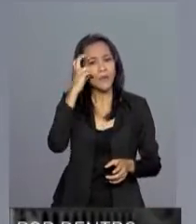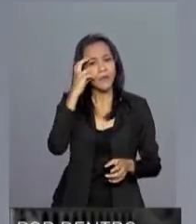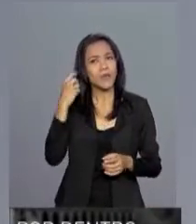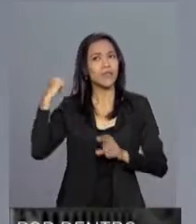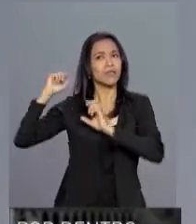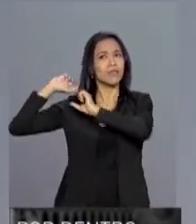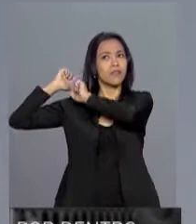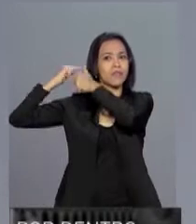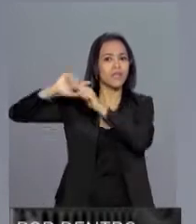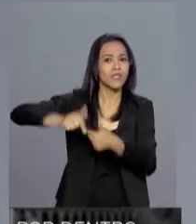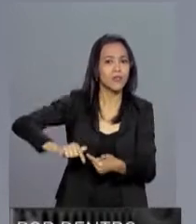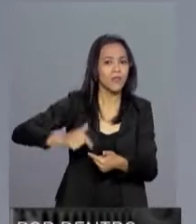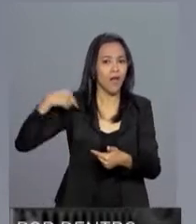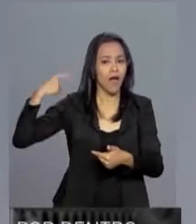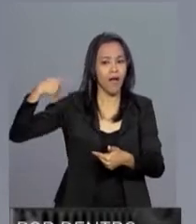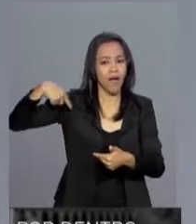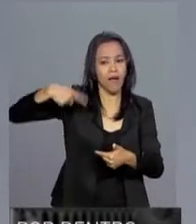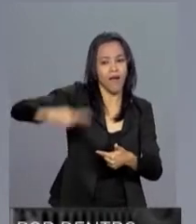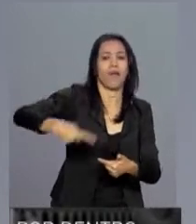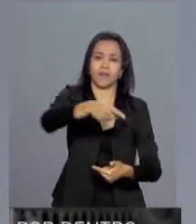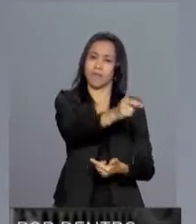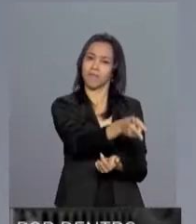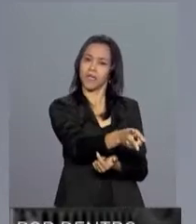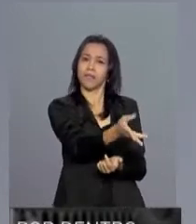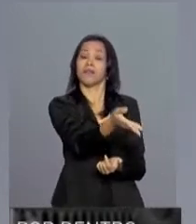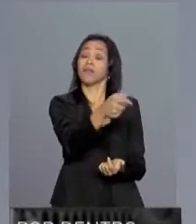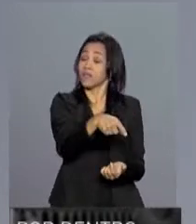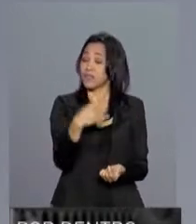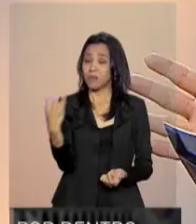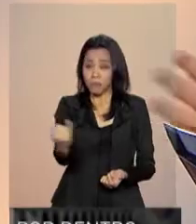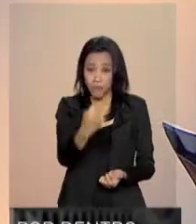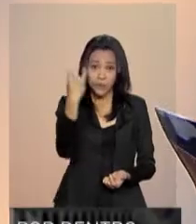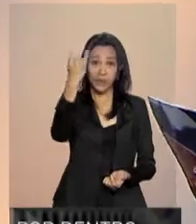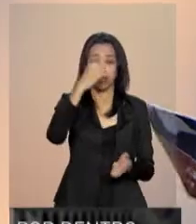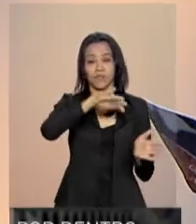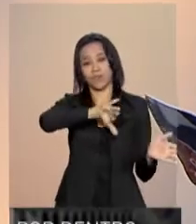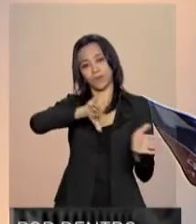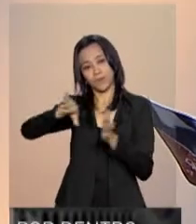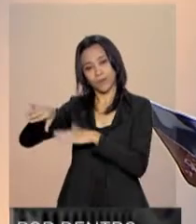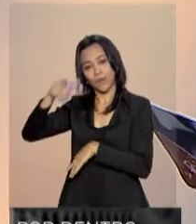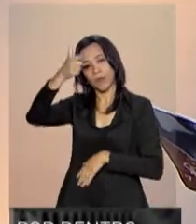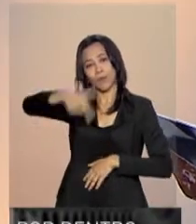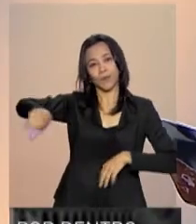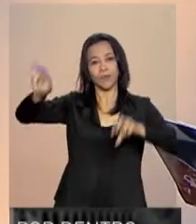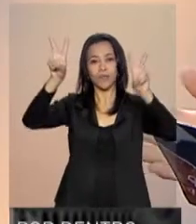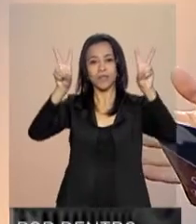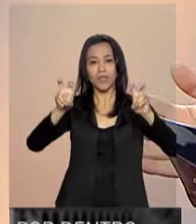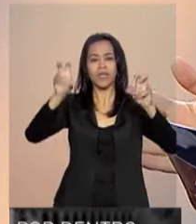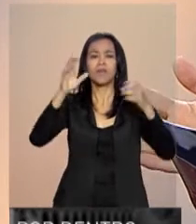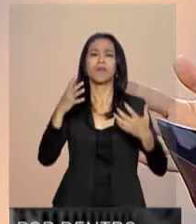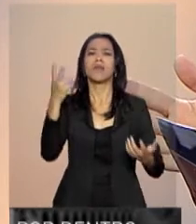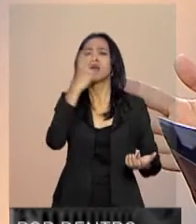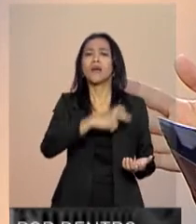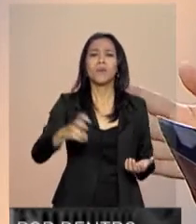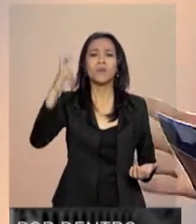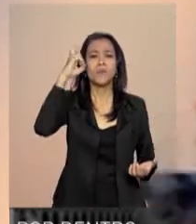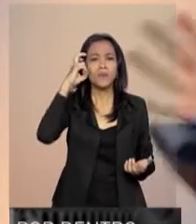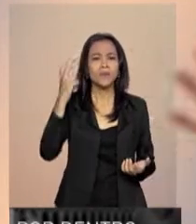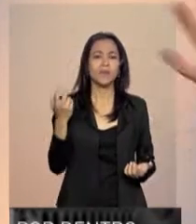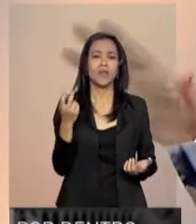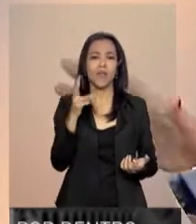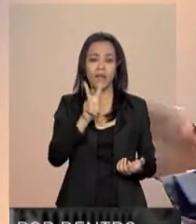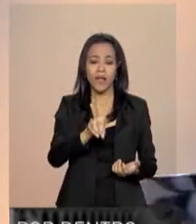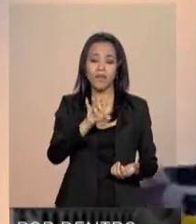culturais isso é absolutamente fundamental vamos falar agora do programa cultura viva que ao longo de mais de dez anos né